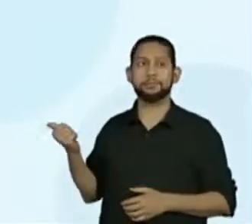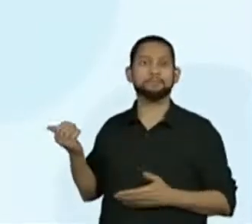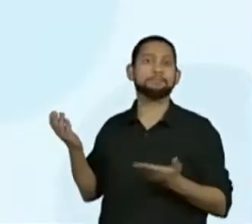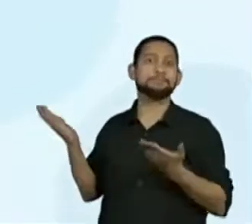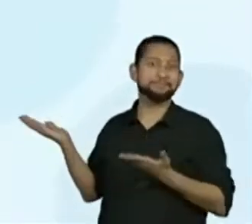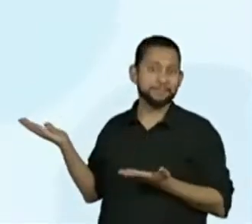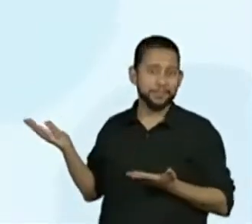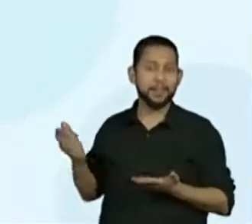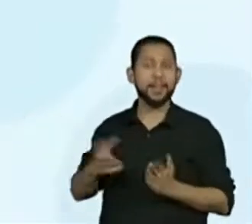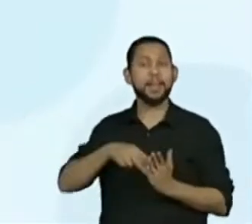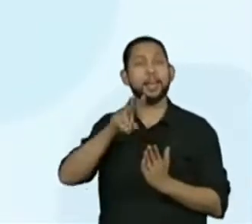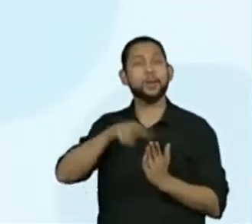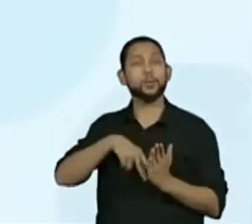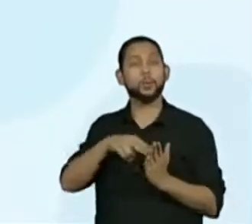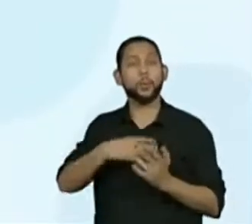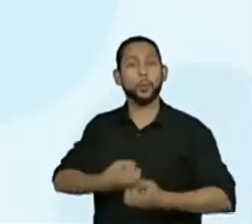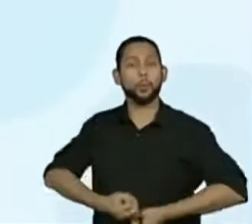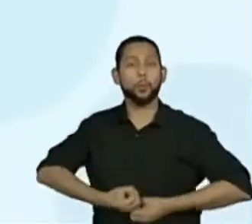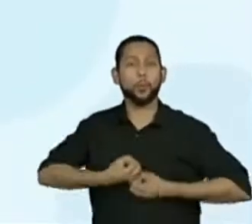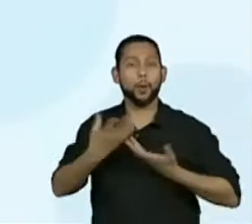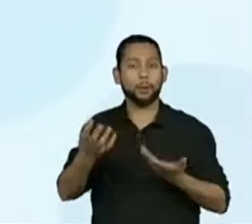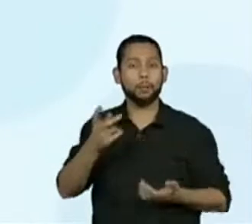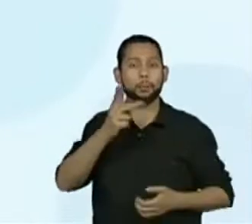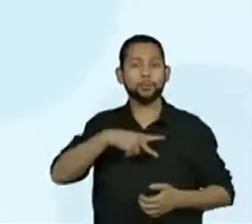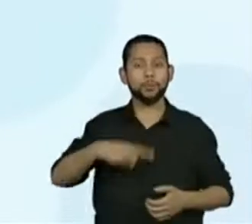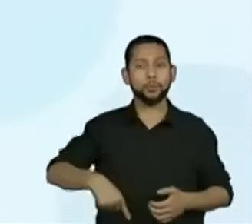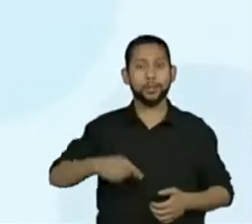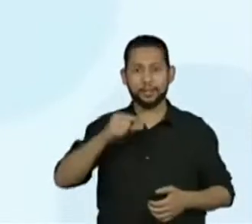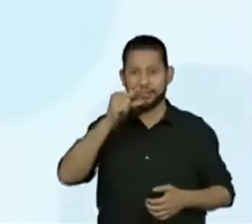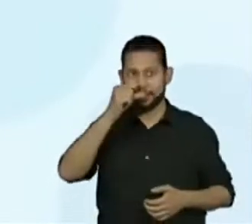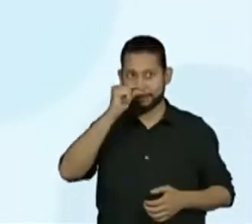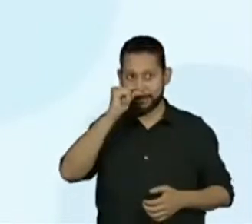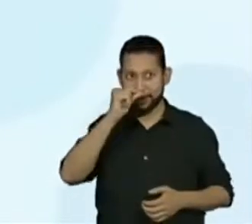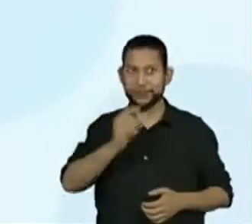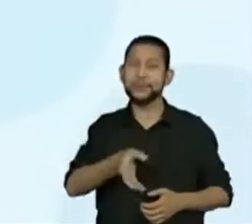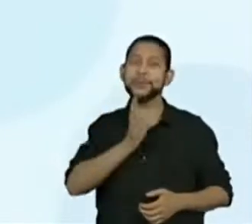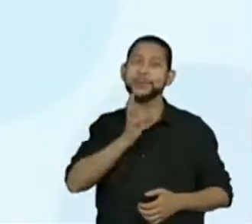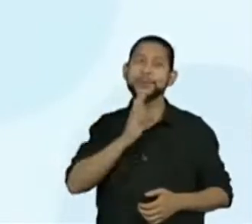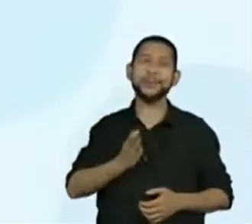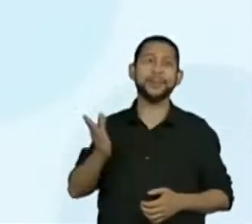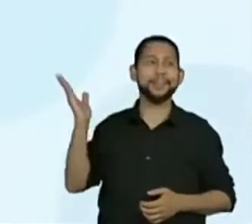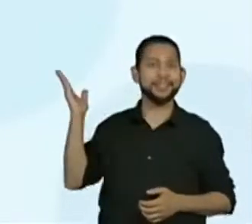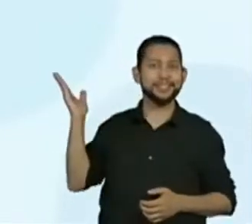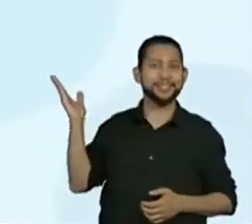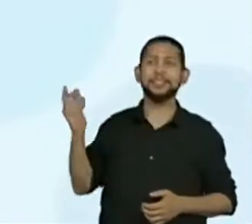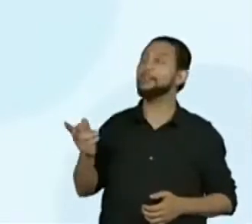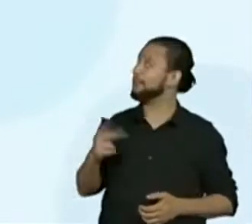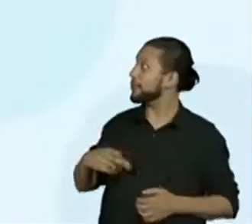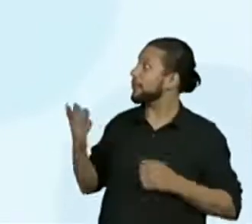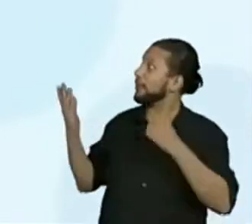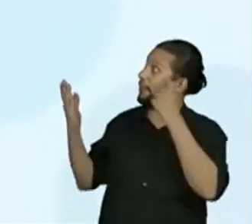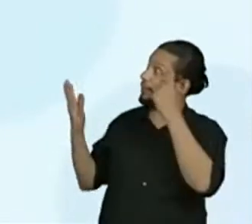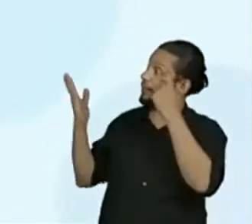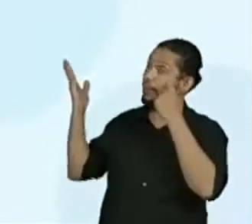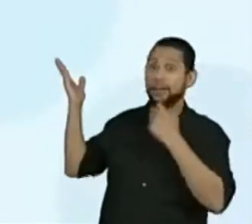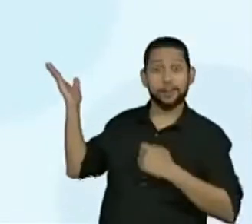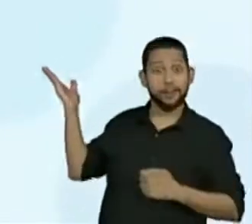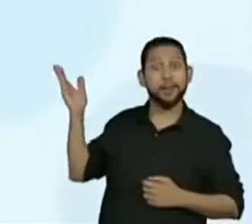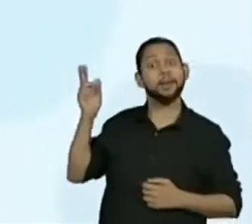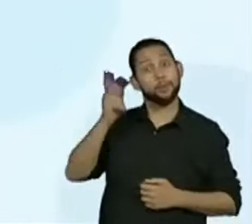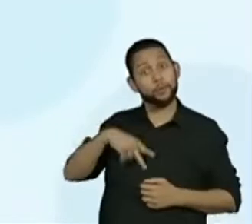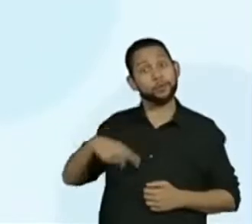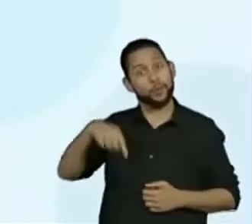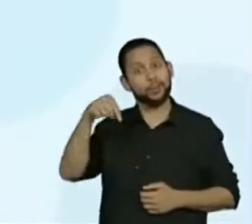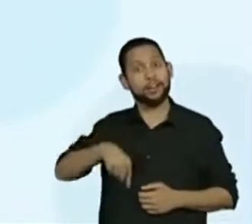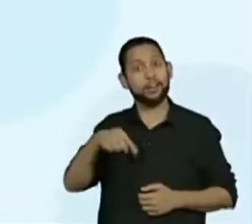a leitura de poema professora Ana Paula quem não conhece a professora Ana Paula é a nossa pro